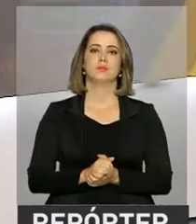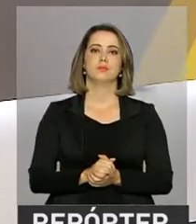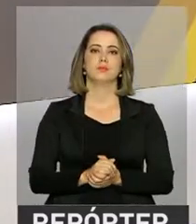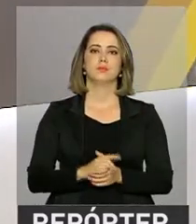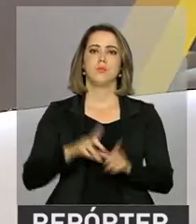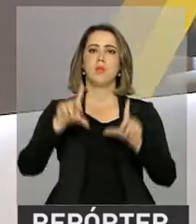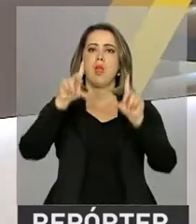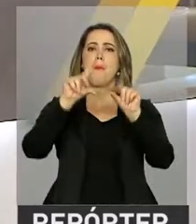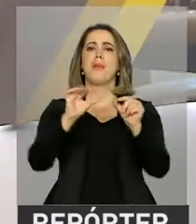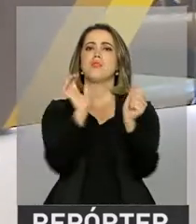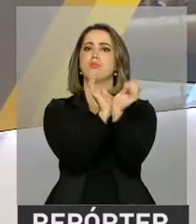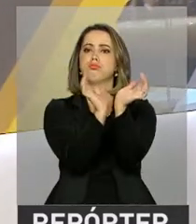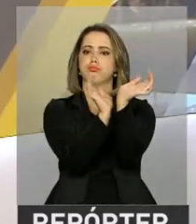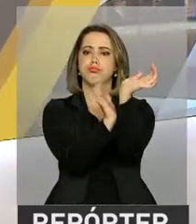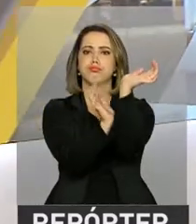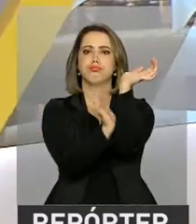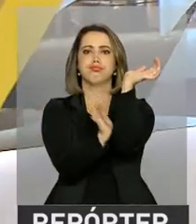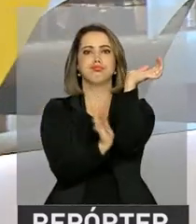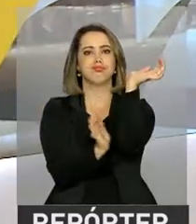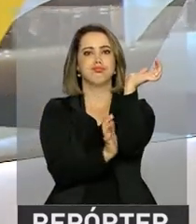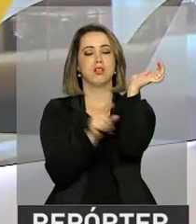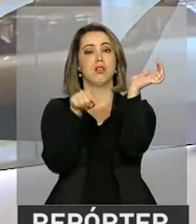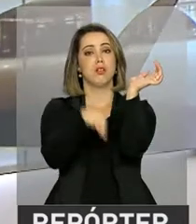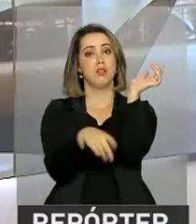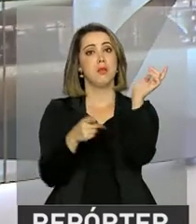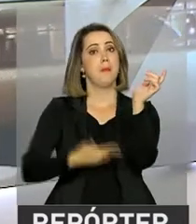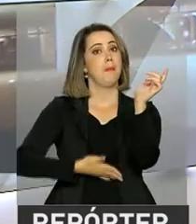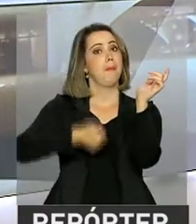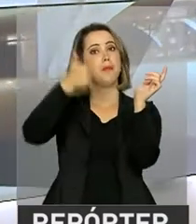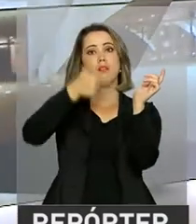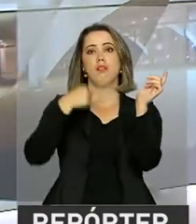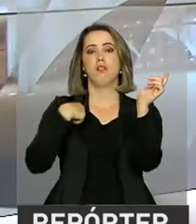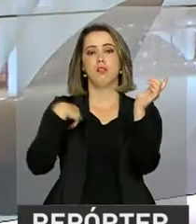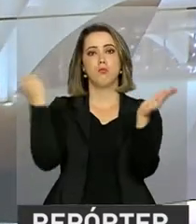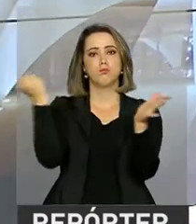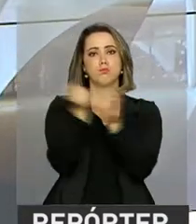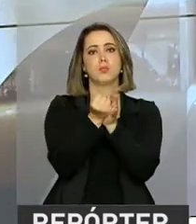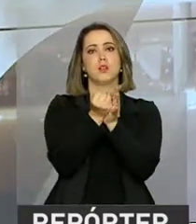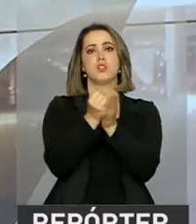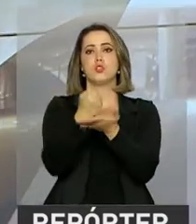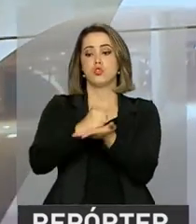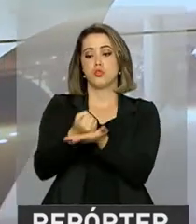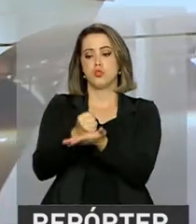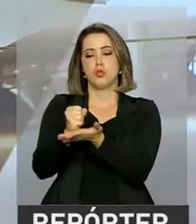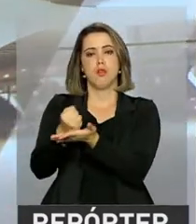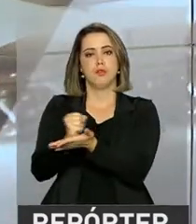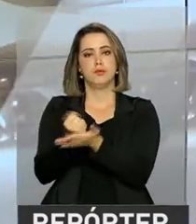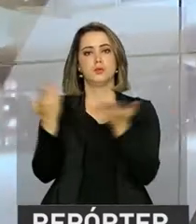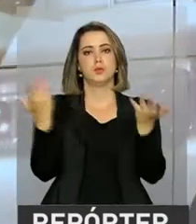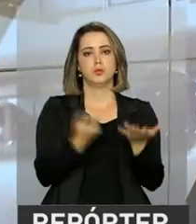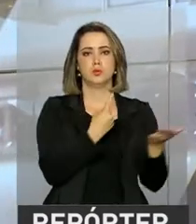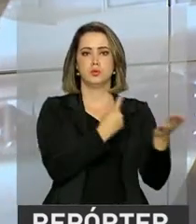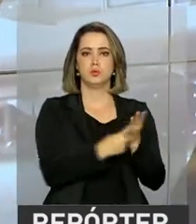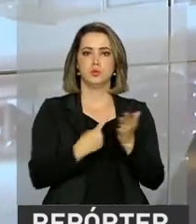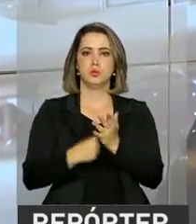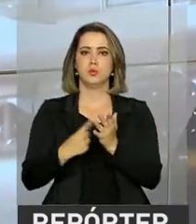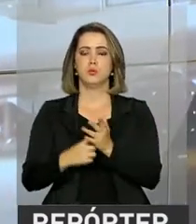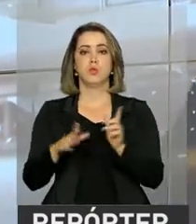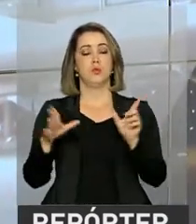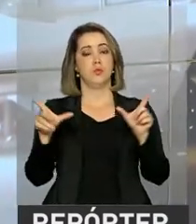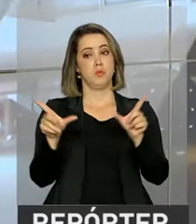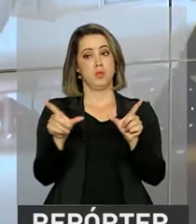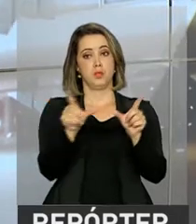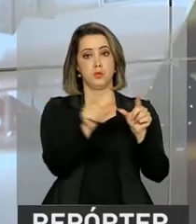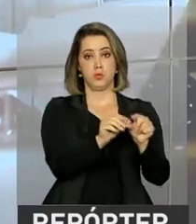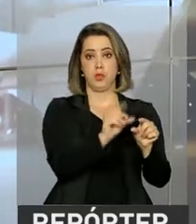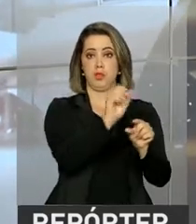menos burocracia e maior rapidez no registro de patentes de medicamentos a parceria assinada hoje entre a agência nacional de vigilância